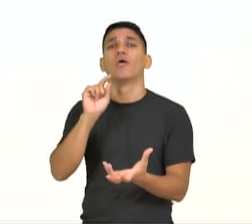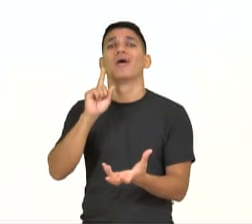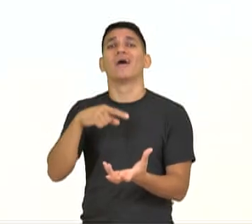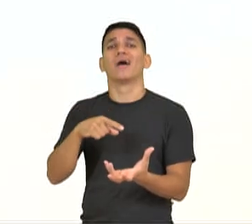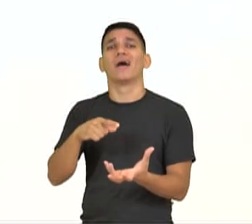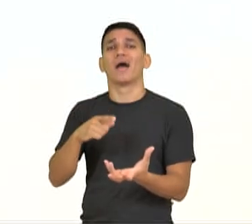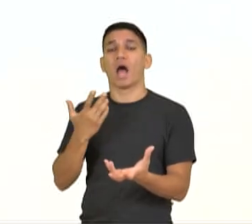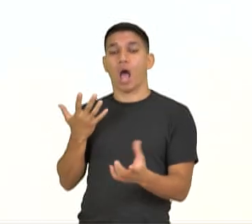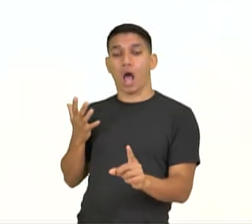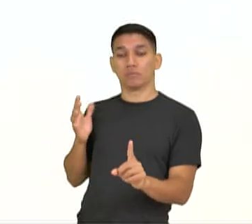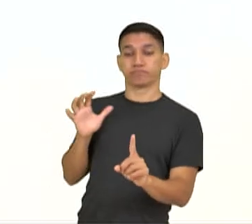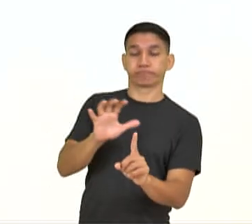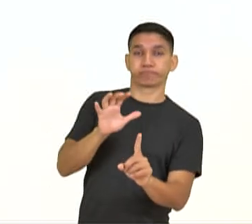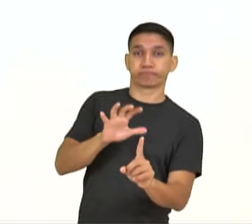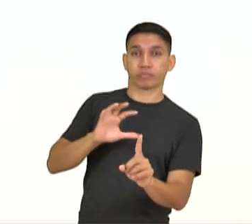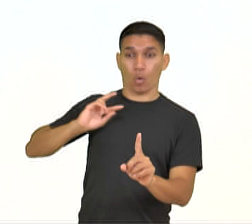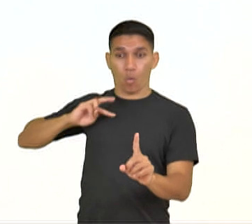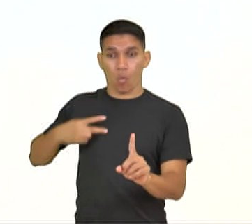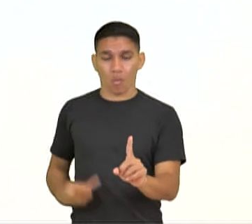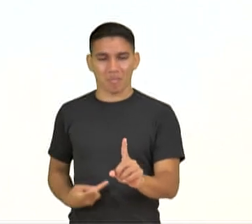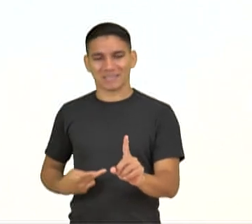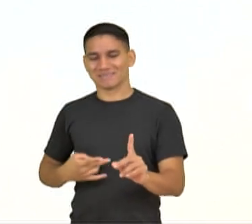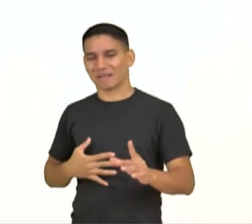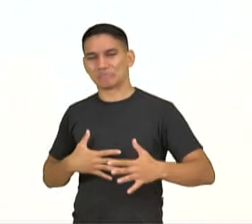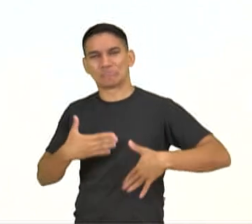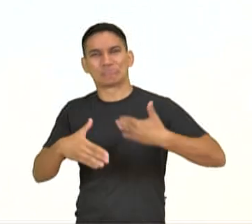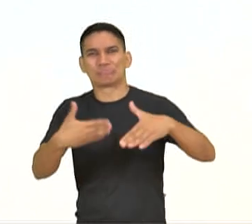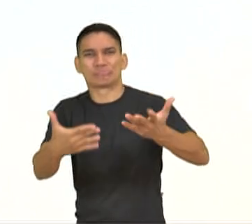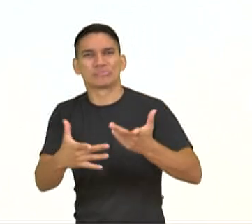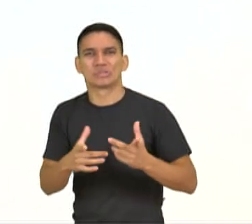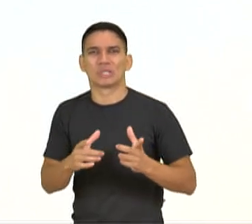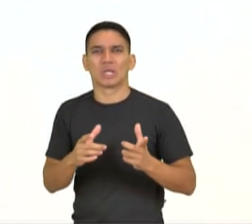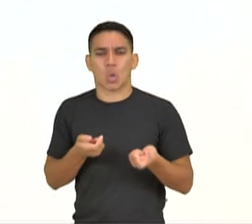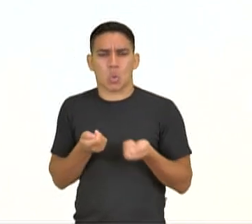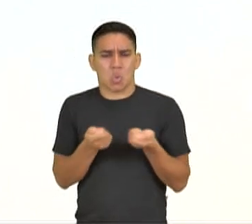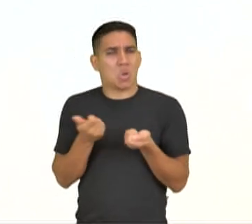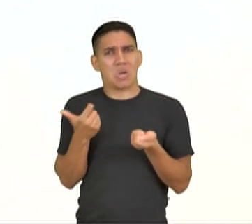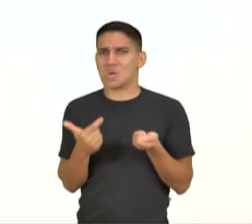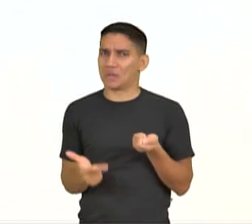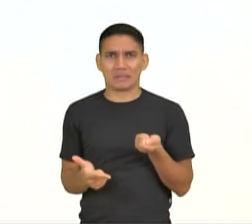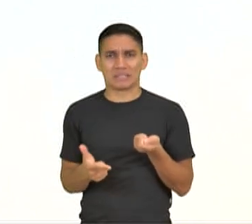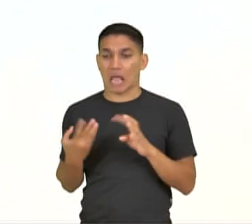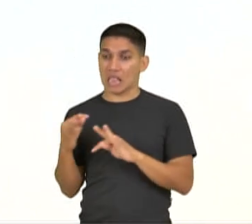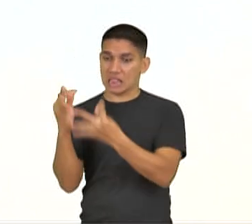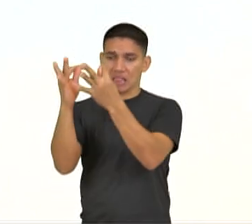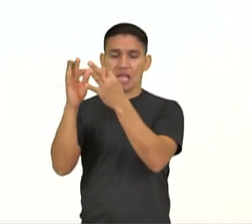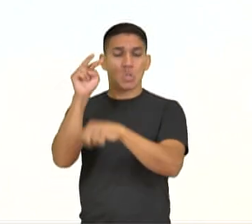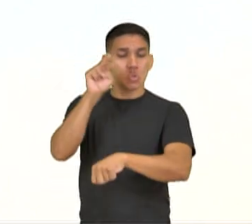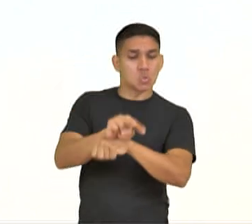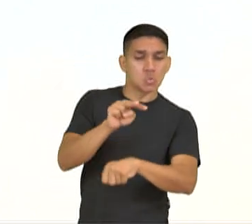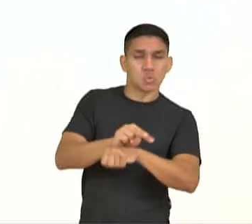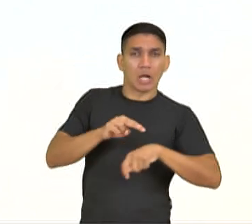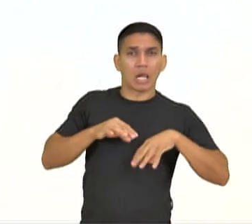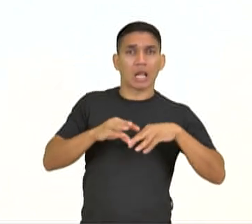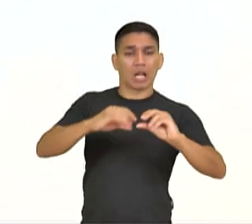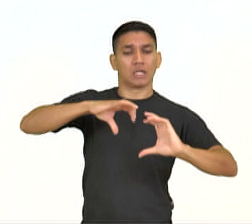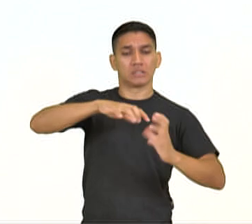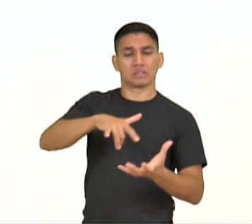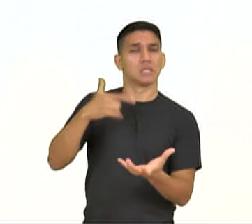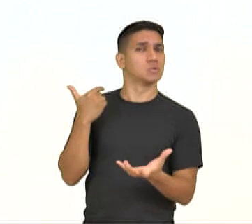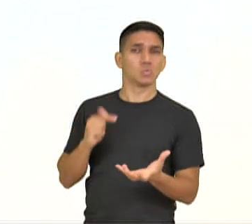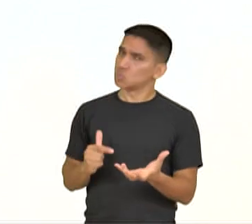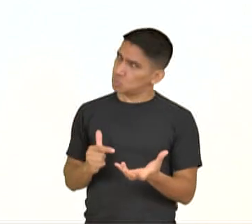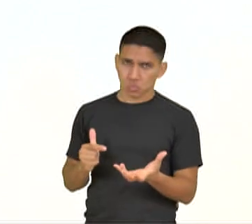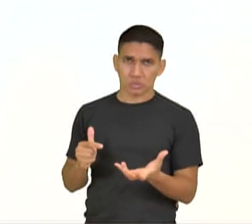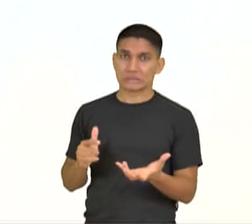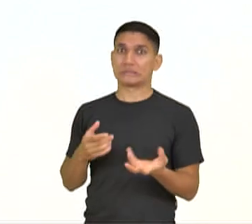do homem de uma forma desenfreada. É o avanço da tecnologia sem a gente cuidar da Terra, né? Sem cuidar do nosso planeta.